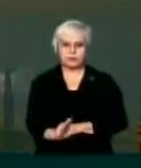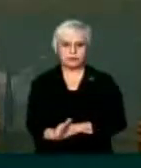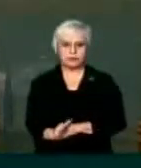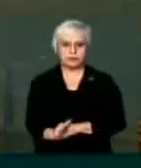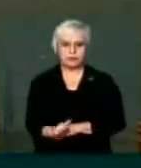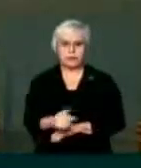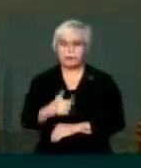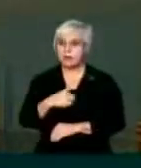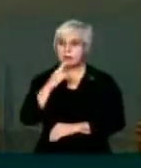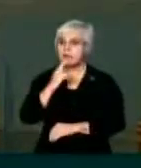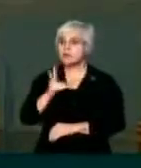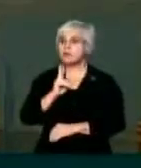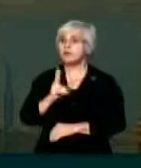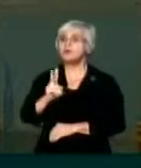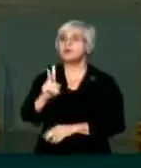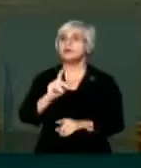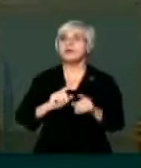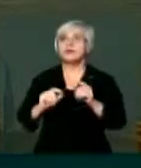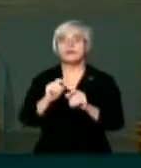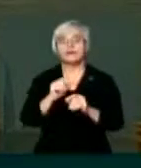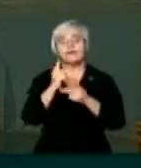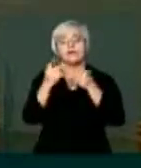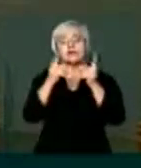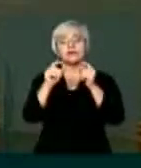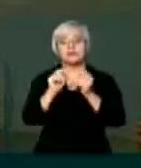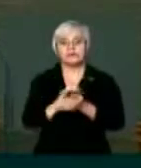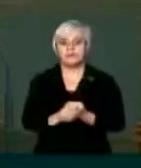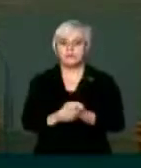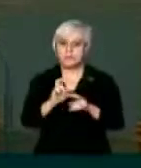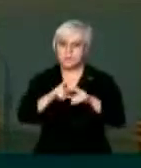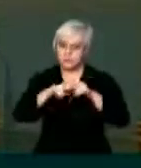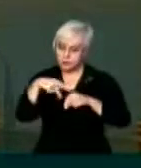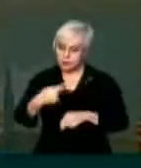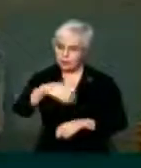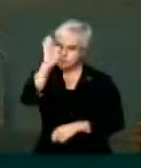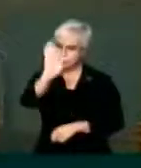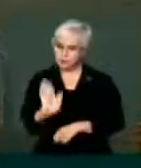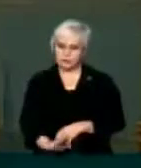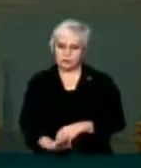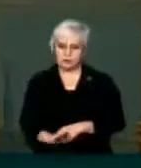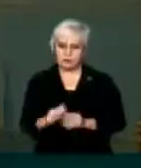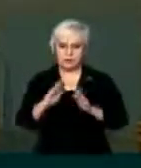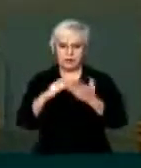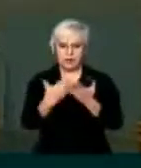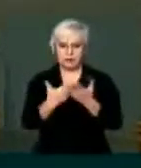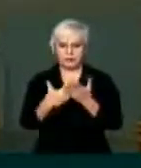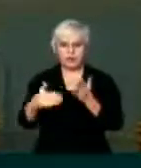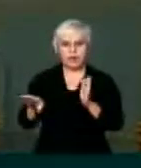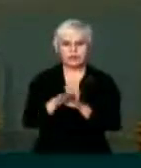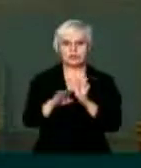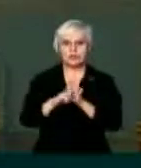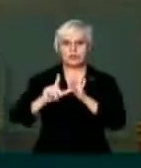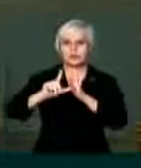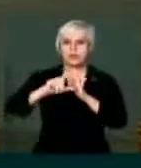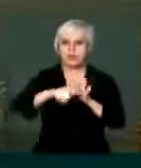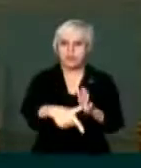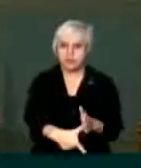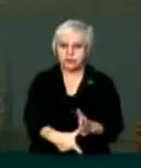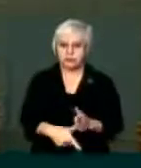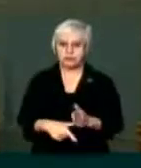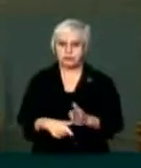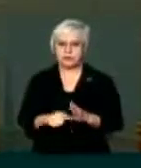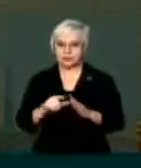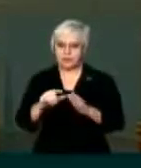eu respondo sempre com essa afirmativa. É porque no Brasil a escola chegou tarde. É porque no Brasil